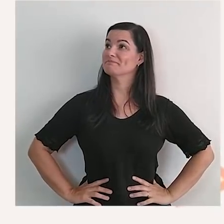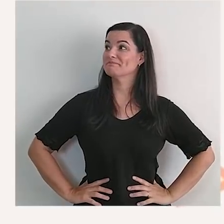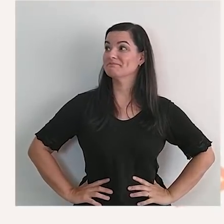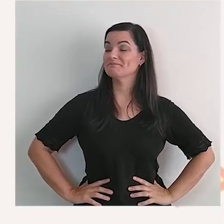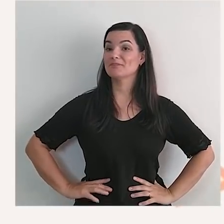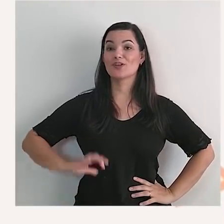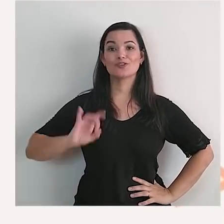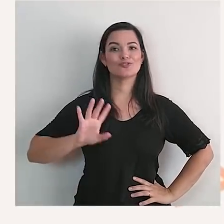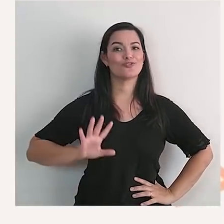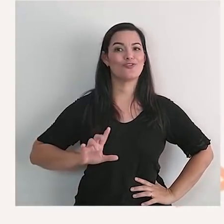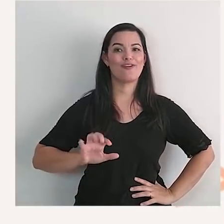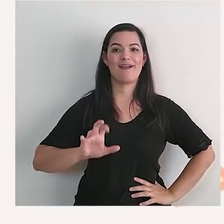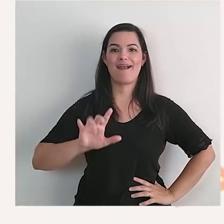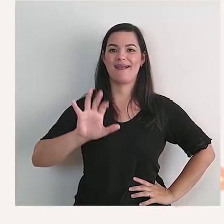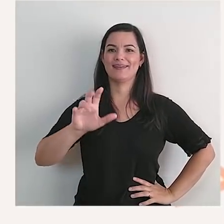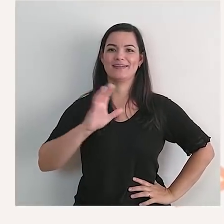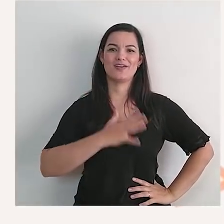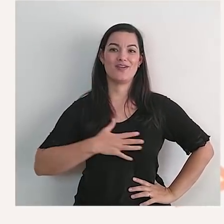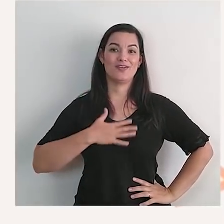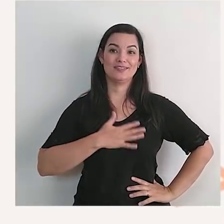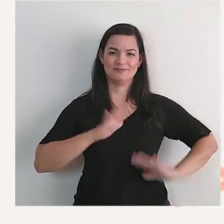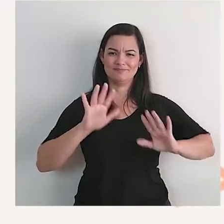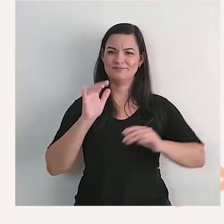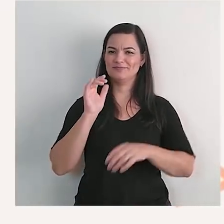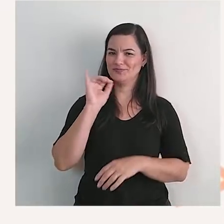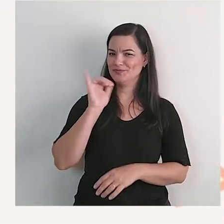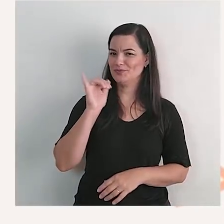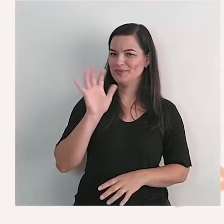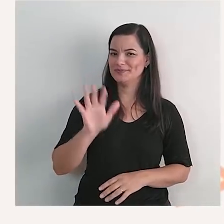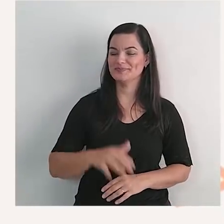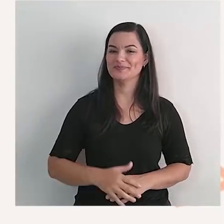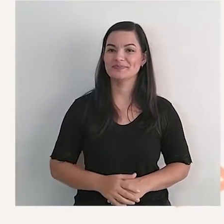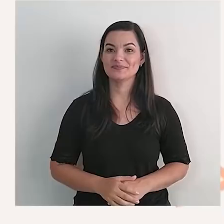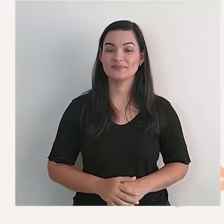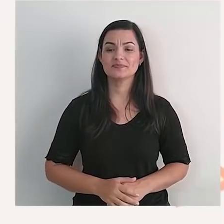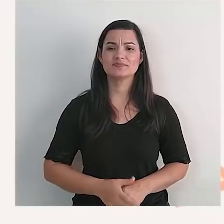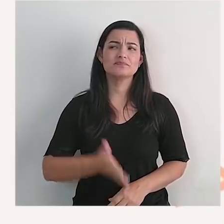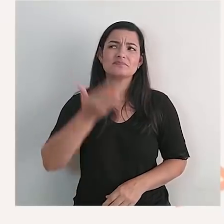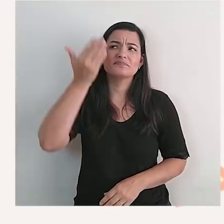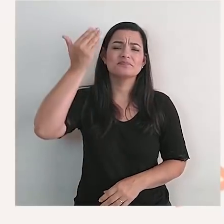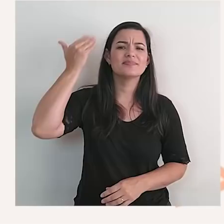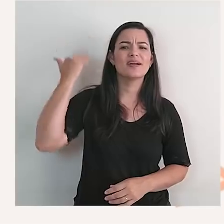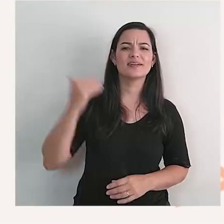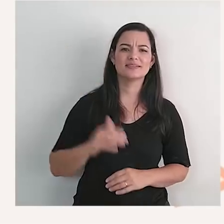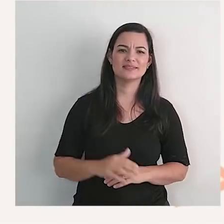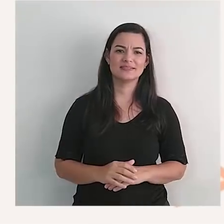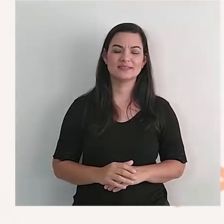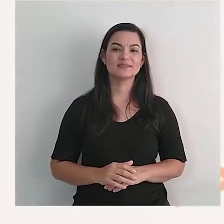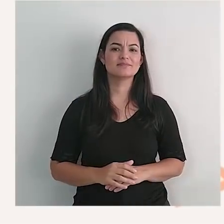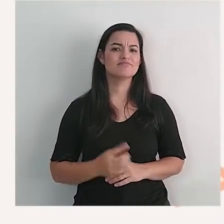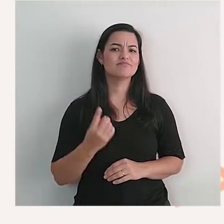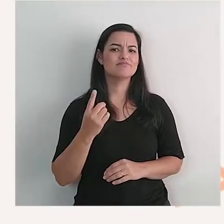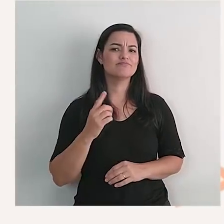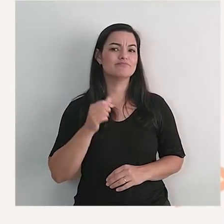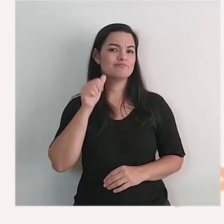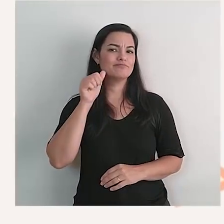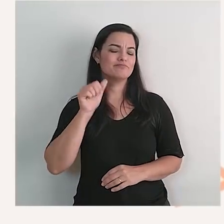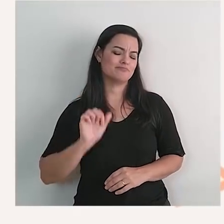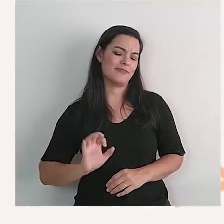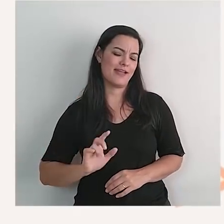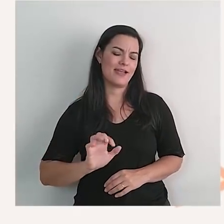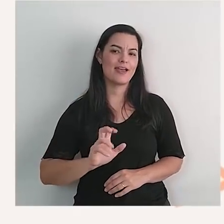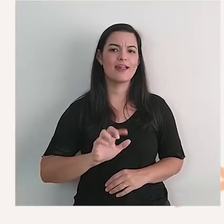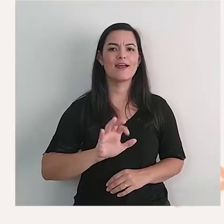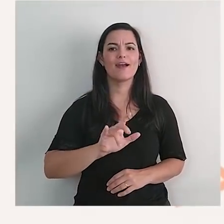Eu acho que só para Dona Aranha. Espera aí que eu vou te contar. Era uma vez uma aranha